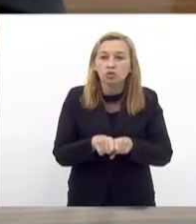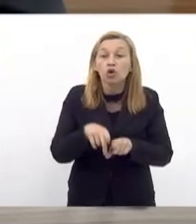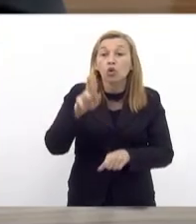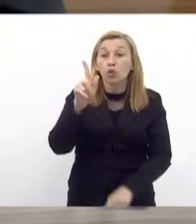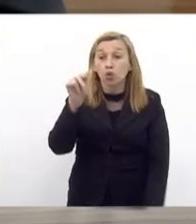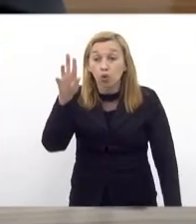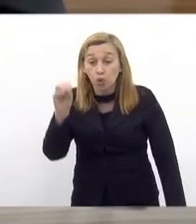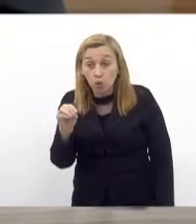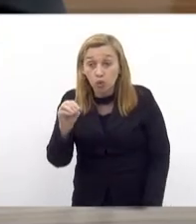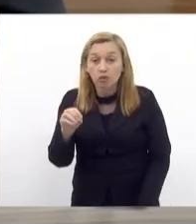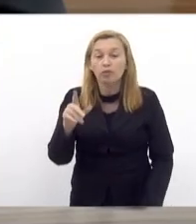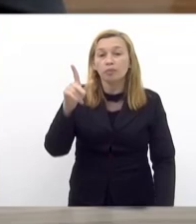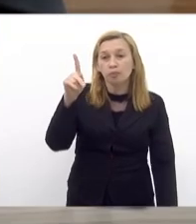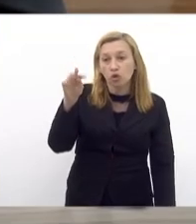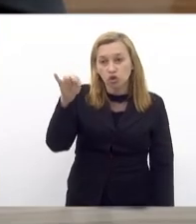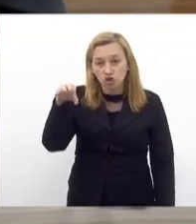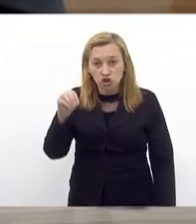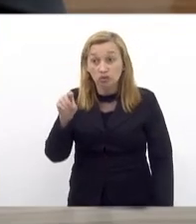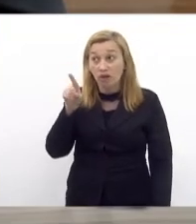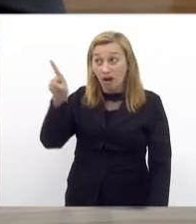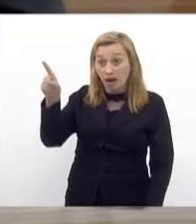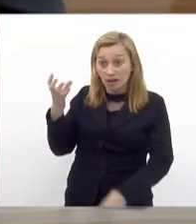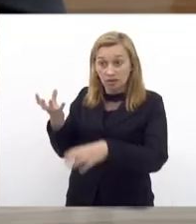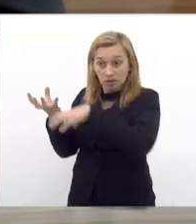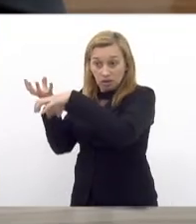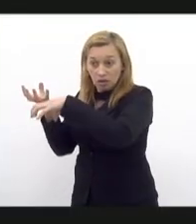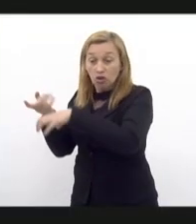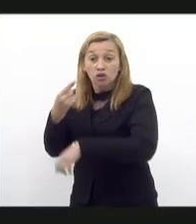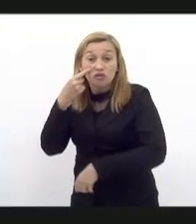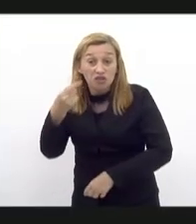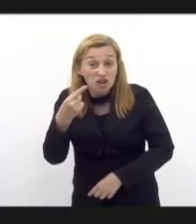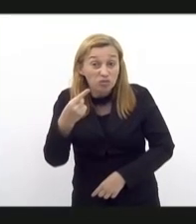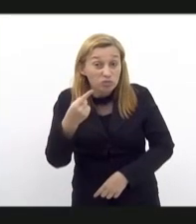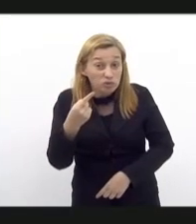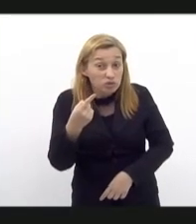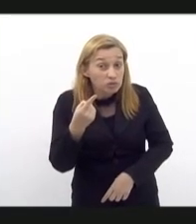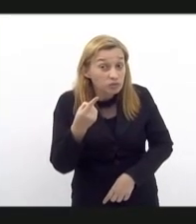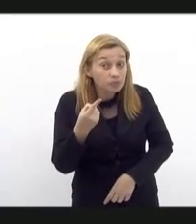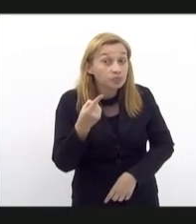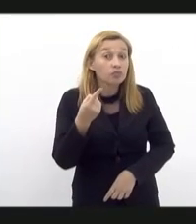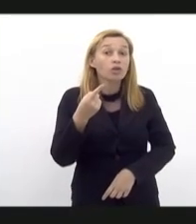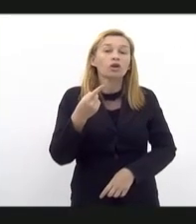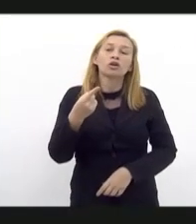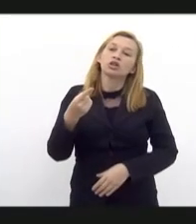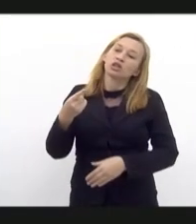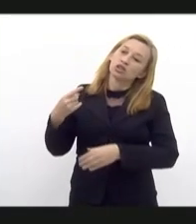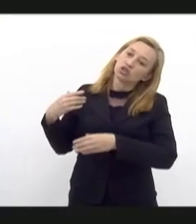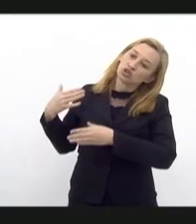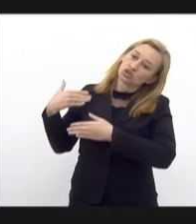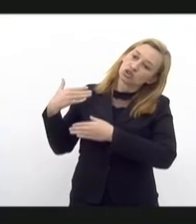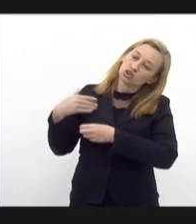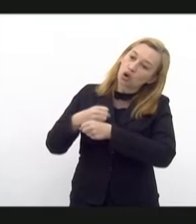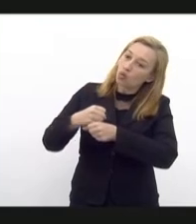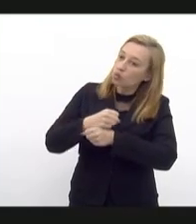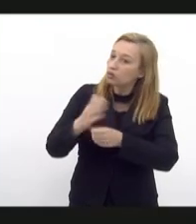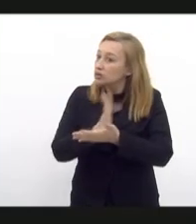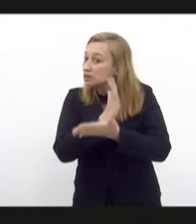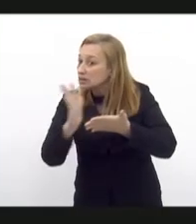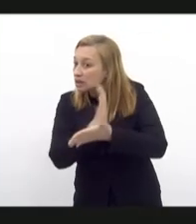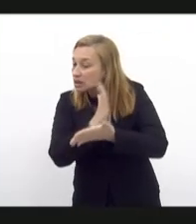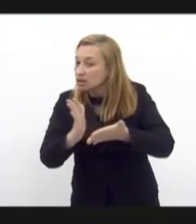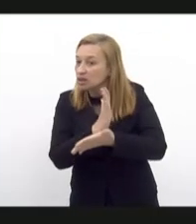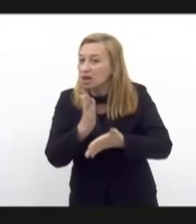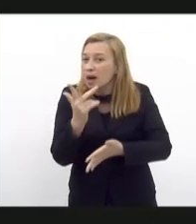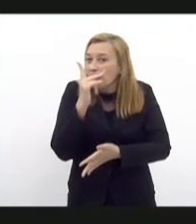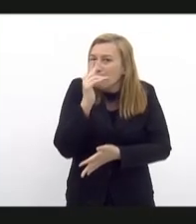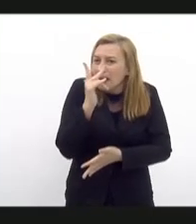Hugo e o Portinho, lá no Congresso. Mas o que a gente tem visto, de alguns anos para cá, parece que o